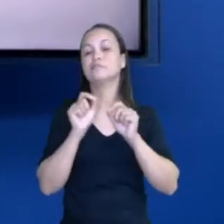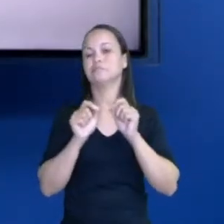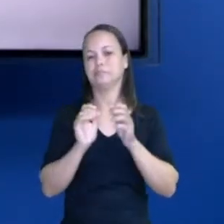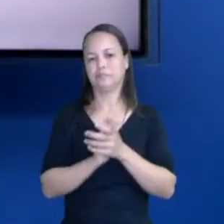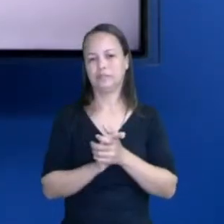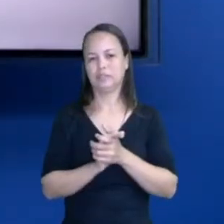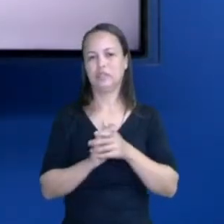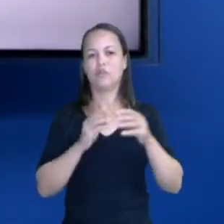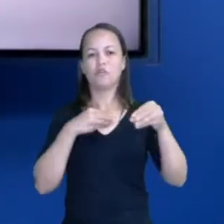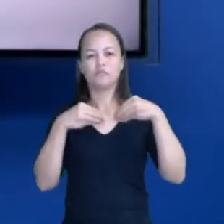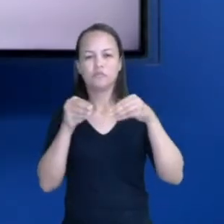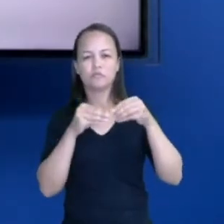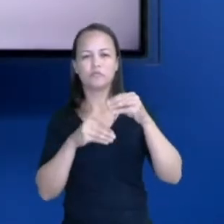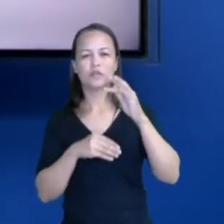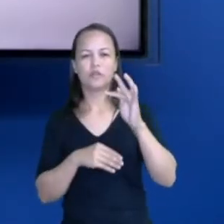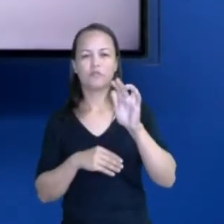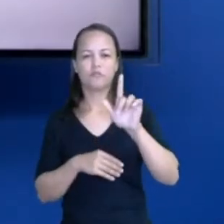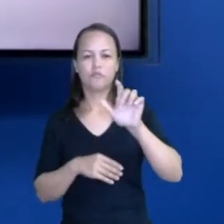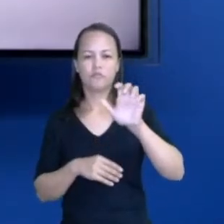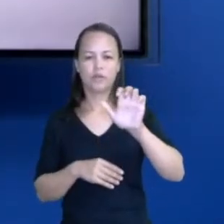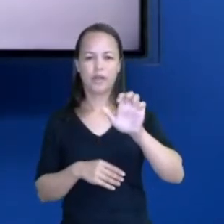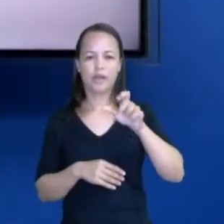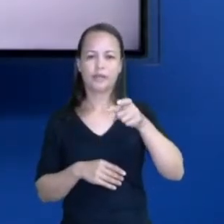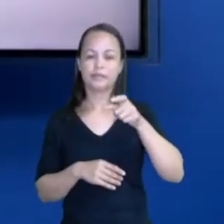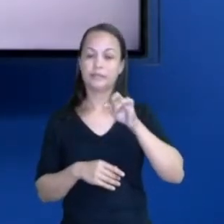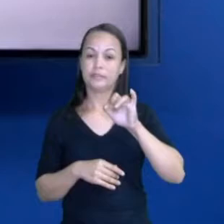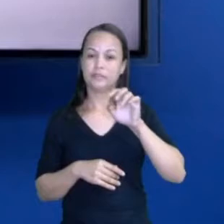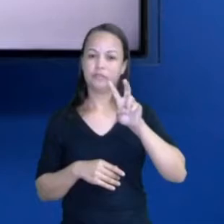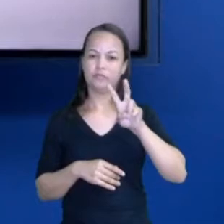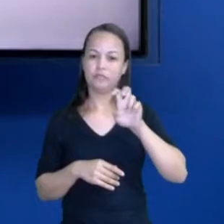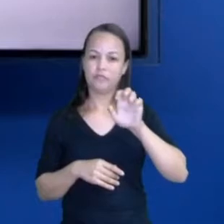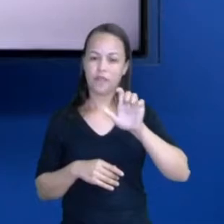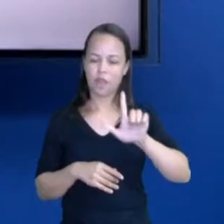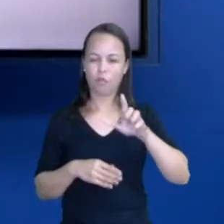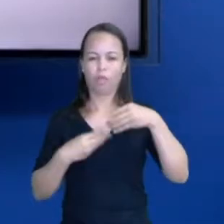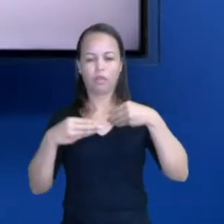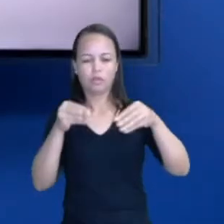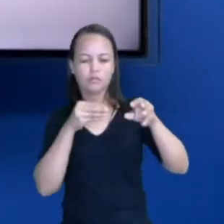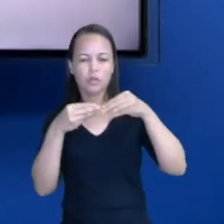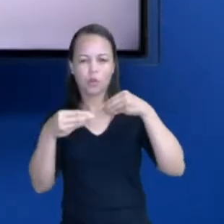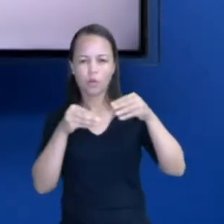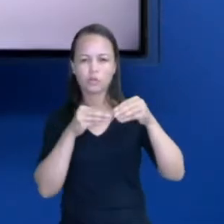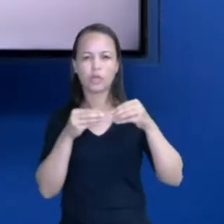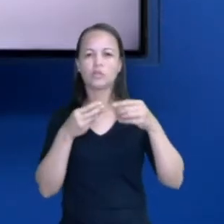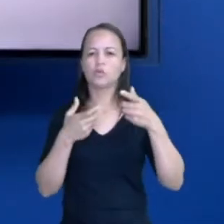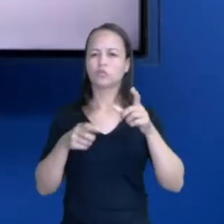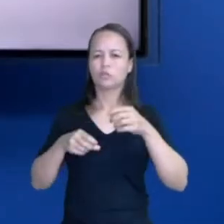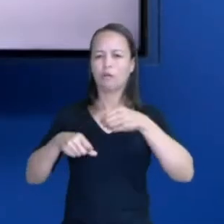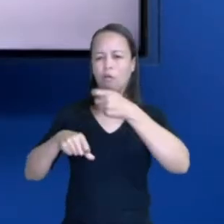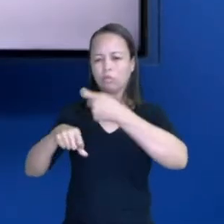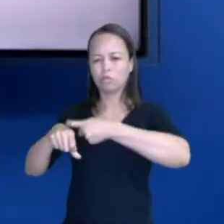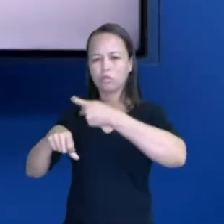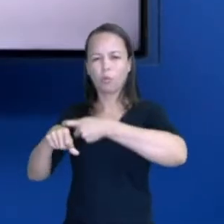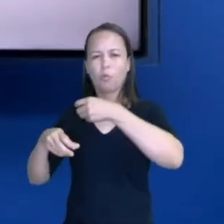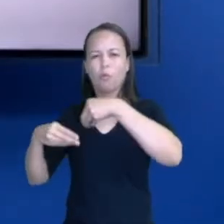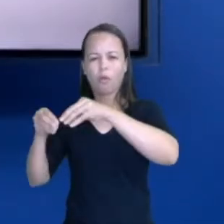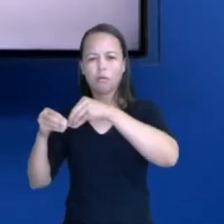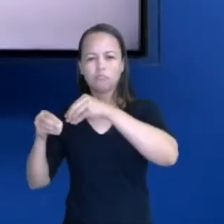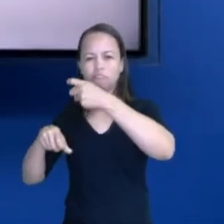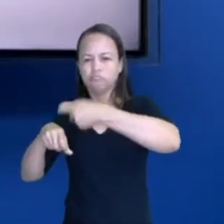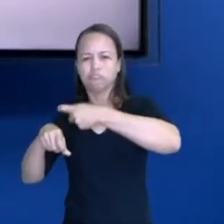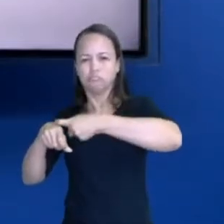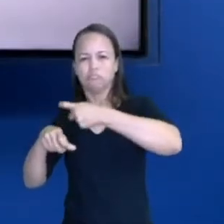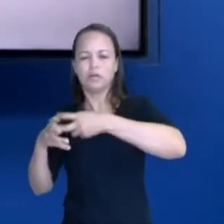que são flexíveis, são maleáveis, ao passo que outros materiais não, outros materiais são mais rígidos, eles não são